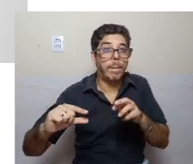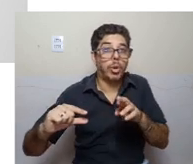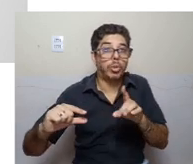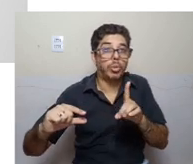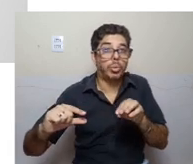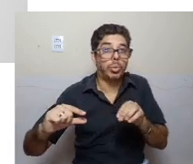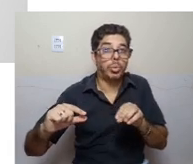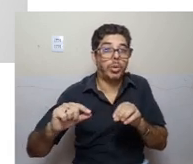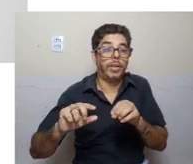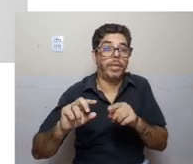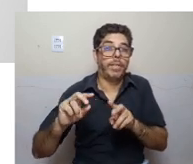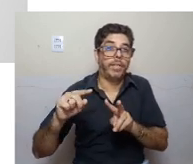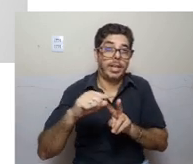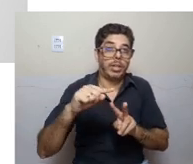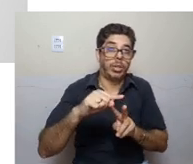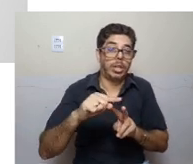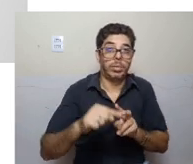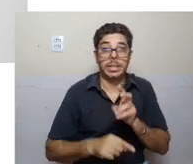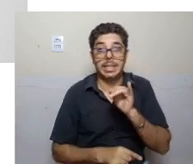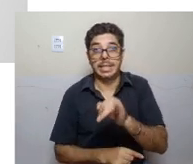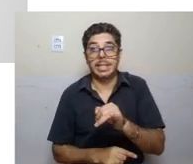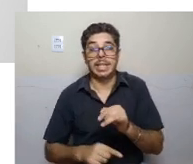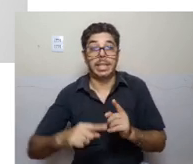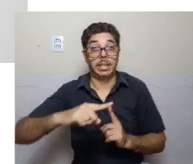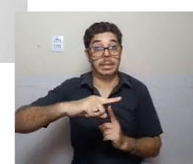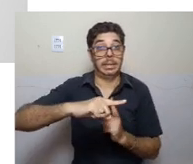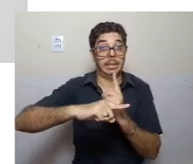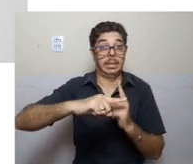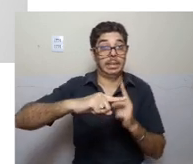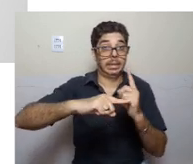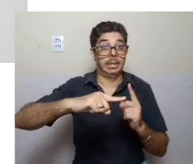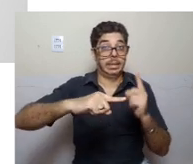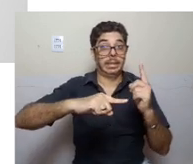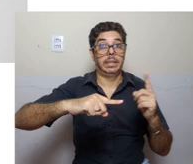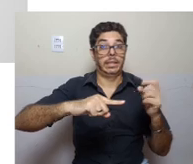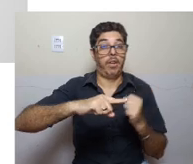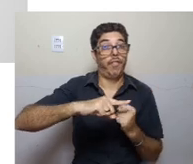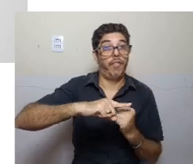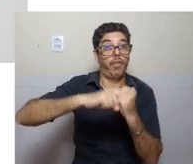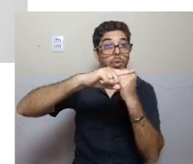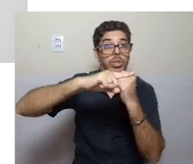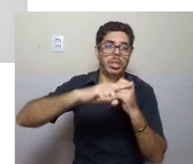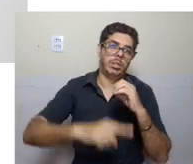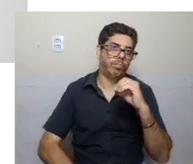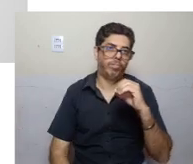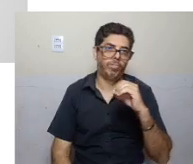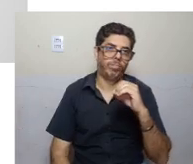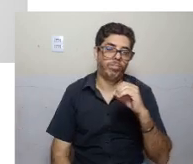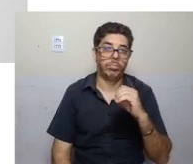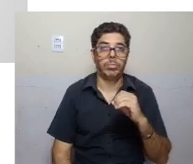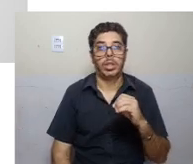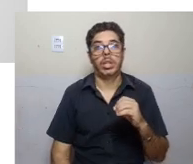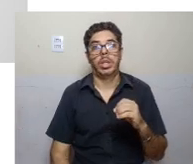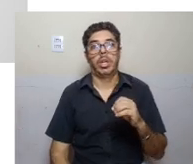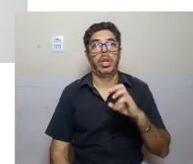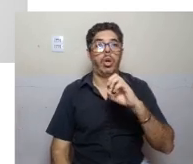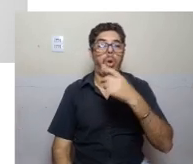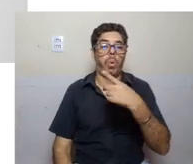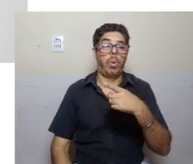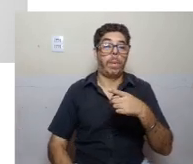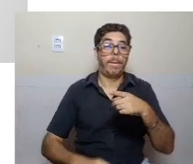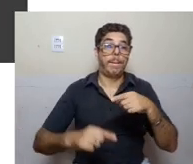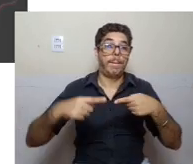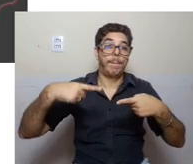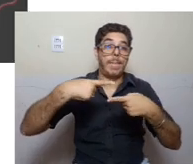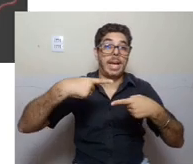significa que ela é máxima quando o fio está orientado perpendicularmente ao campo e é nula quando a corrente é paralela ou antiparalela